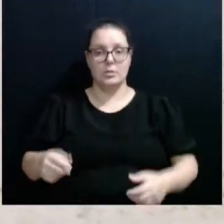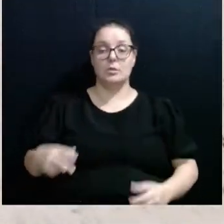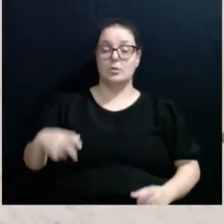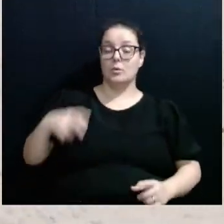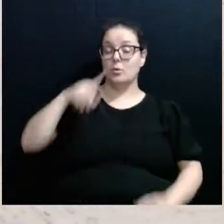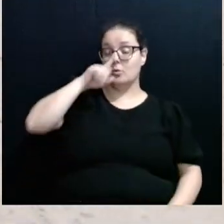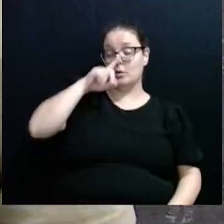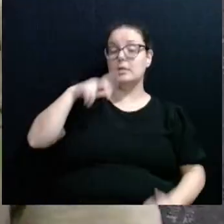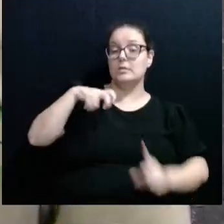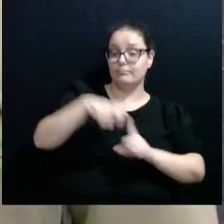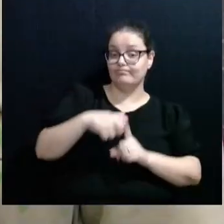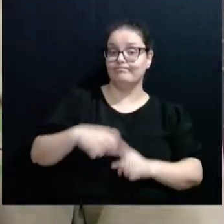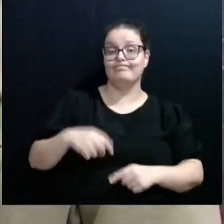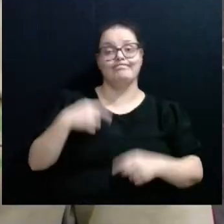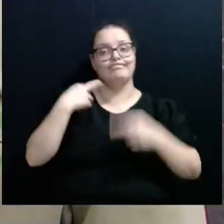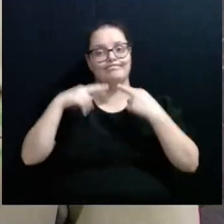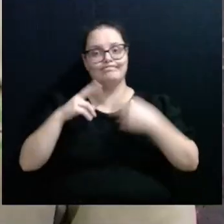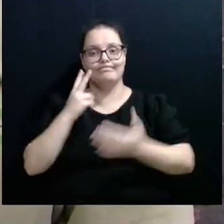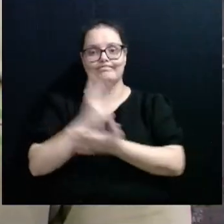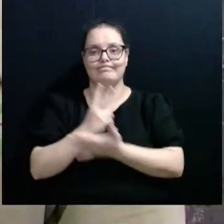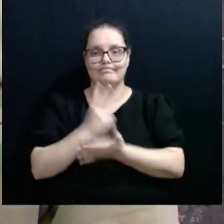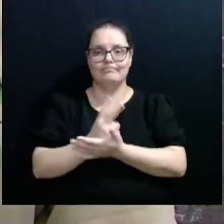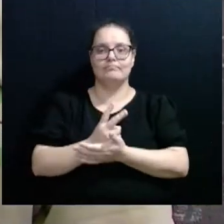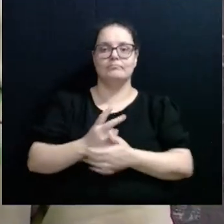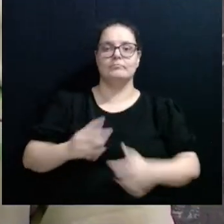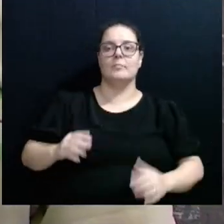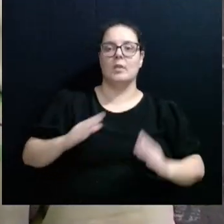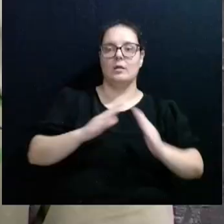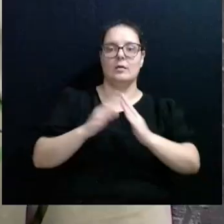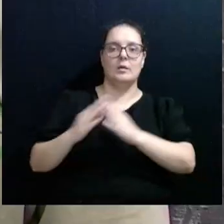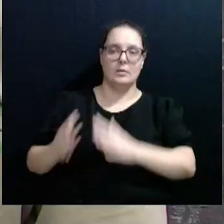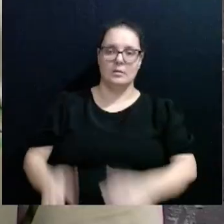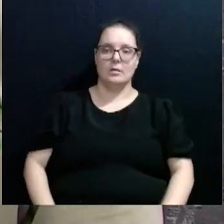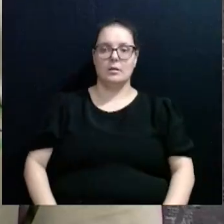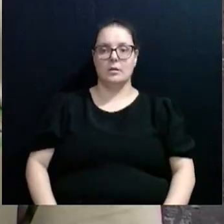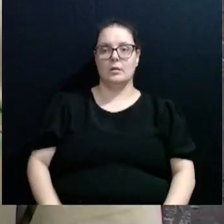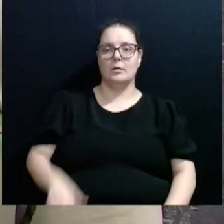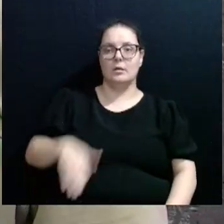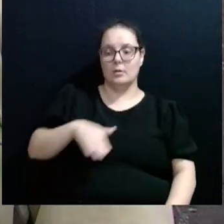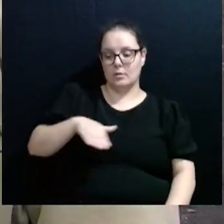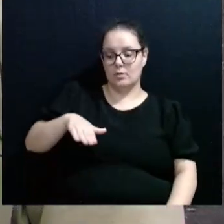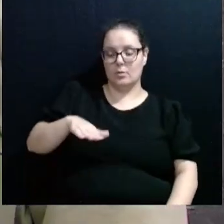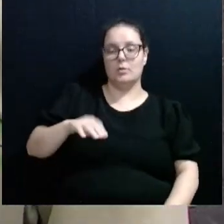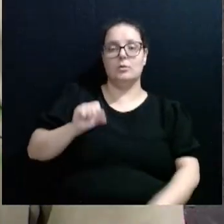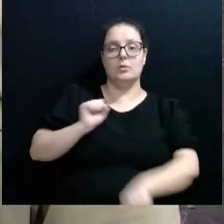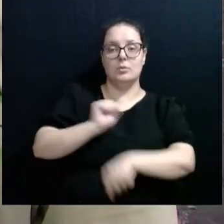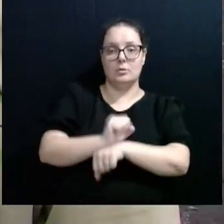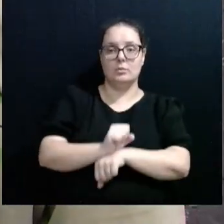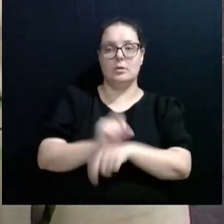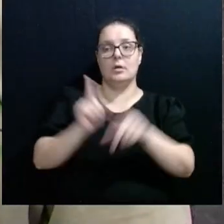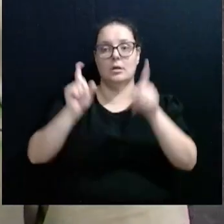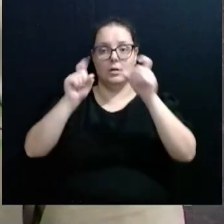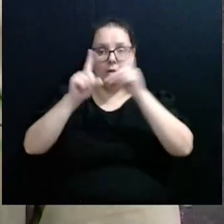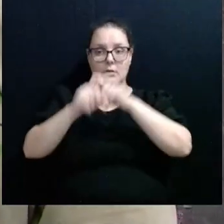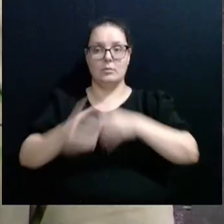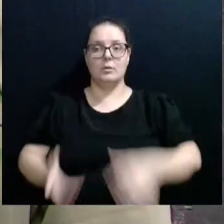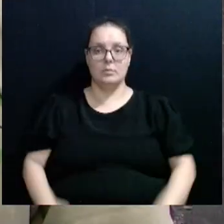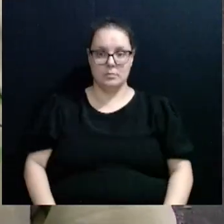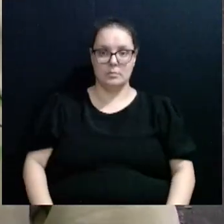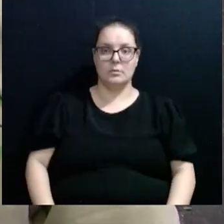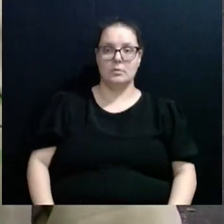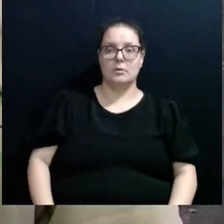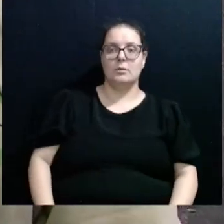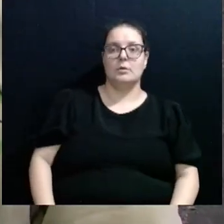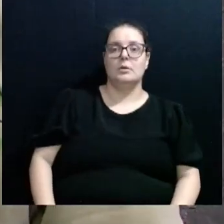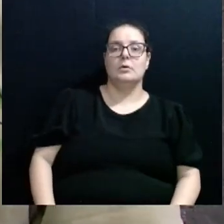comum entre a vizinhança. Antes os ônibus estacionavam aqui e dificultava para os carros ir e vir,